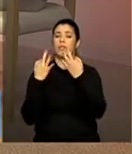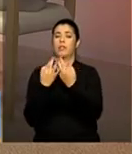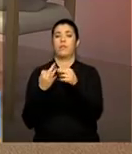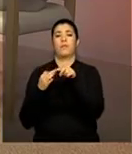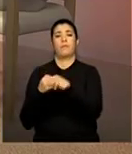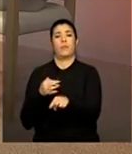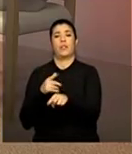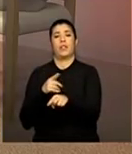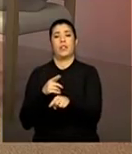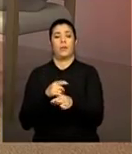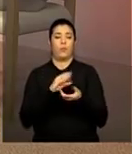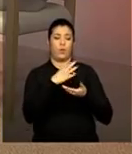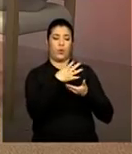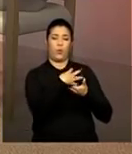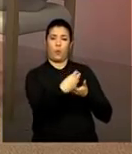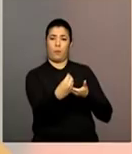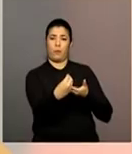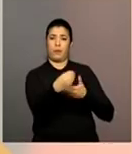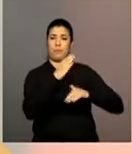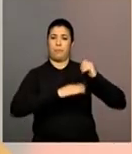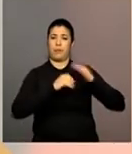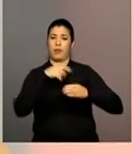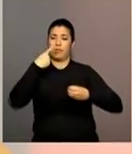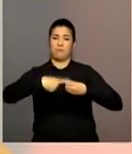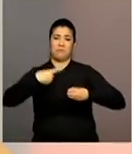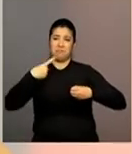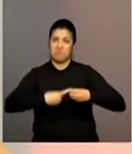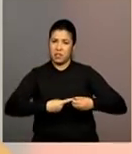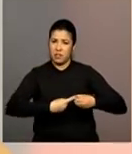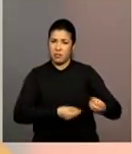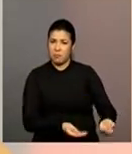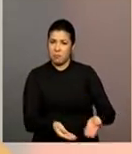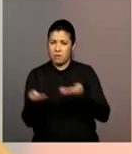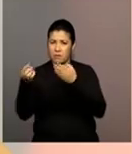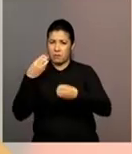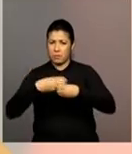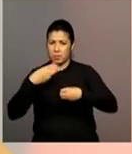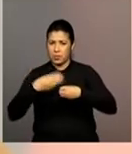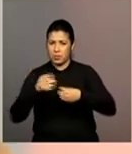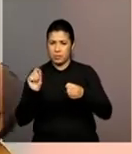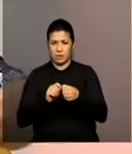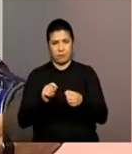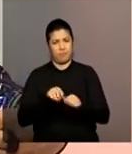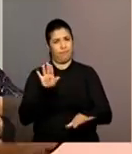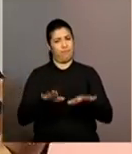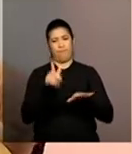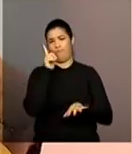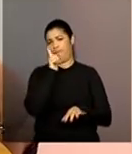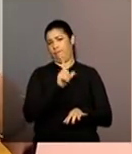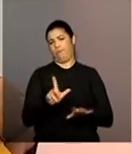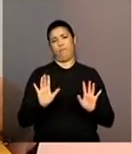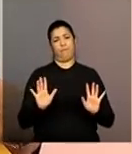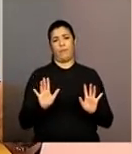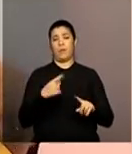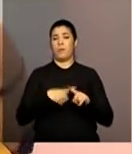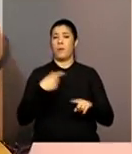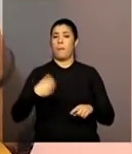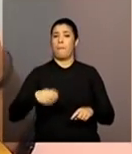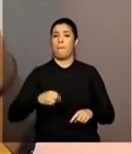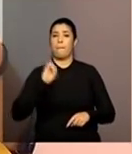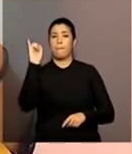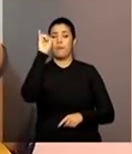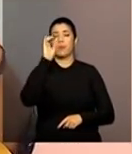urbano que são nossas isso não tem condição de ser feita é necessário conhecer a as